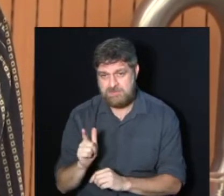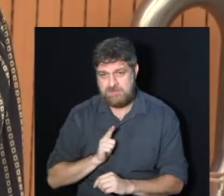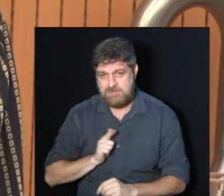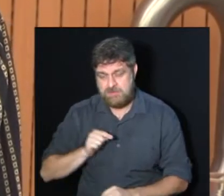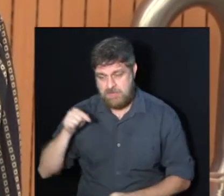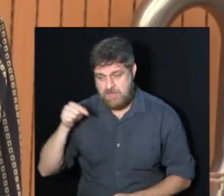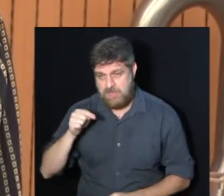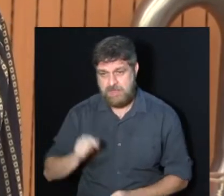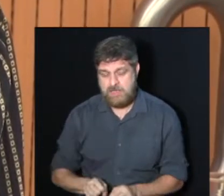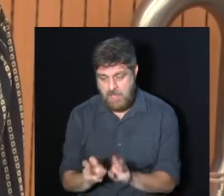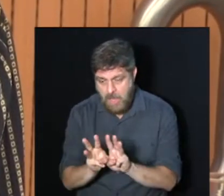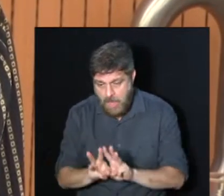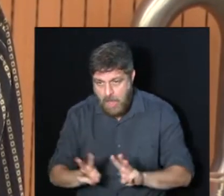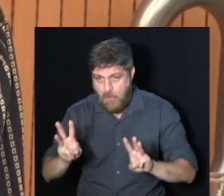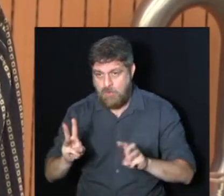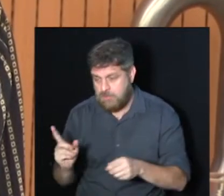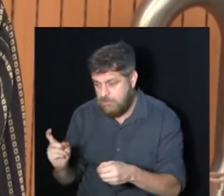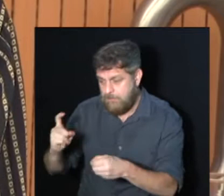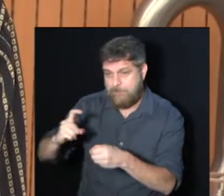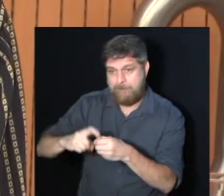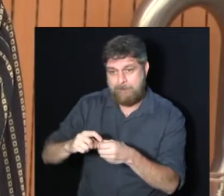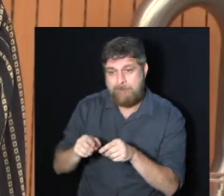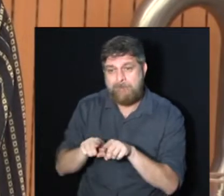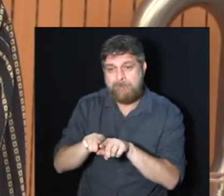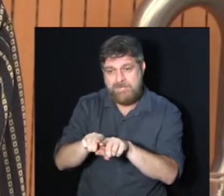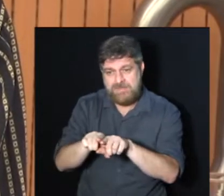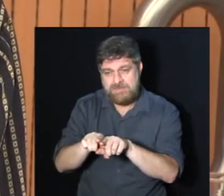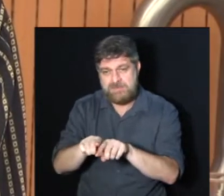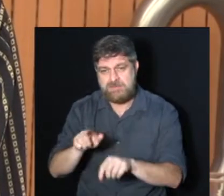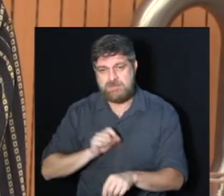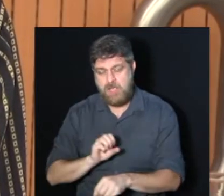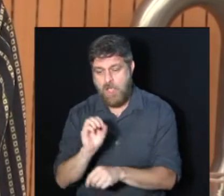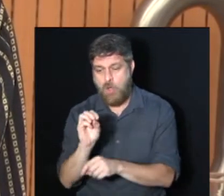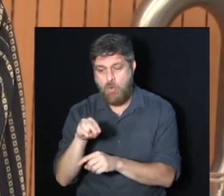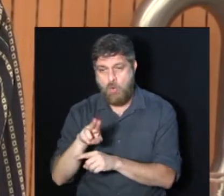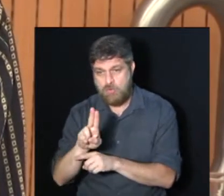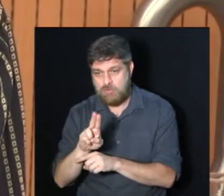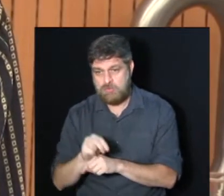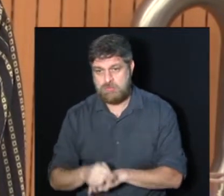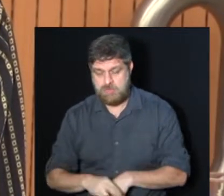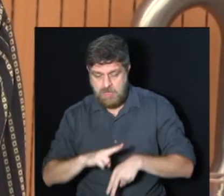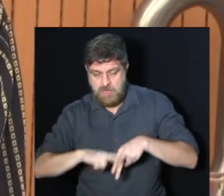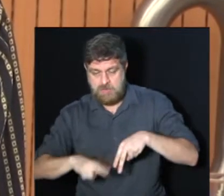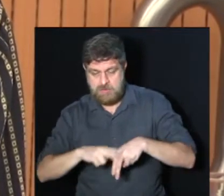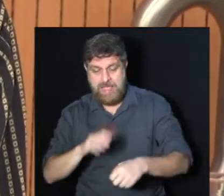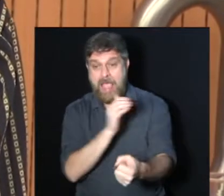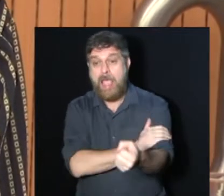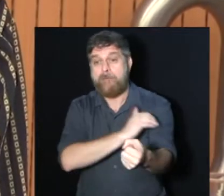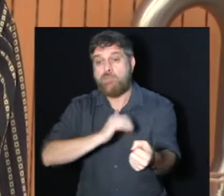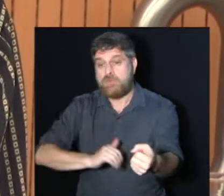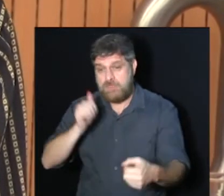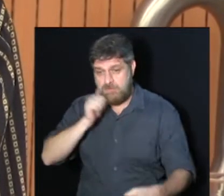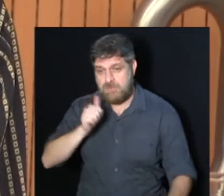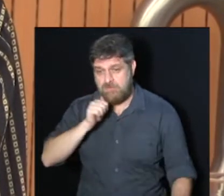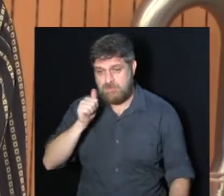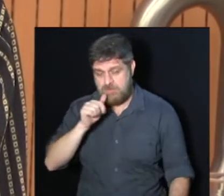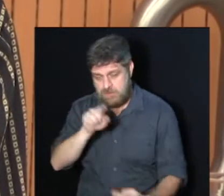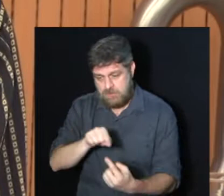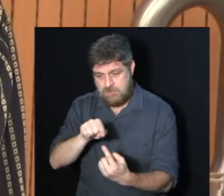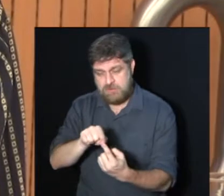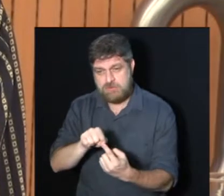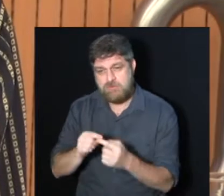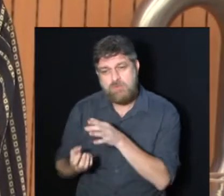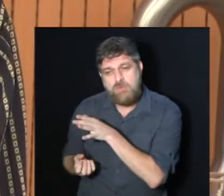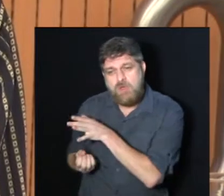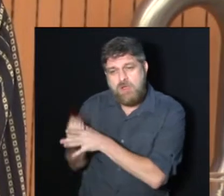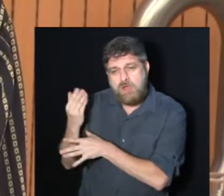da ONU, da Organização das Nações Unidas, para a promoção da igualdade de gênero e empoderamento das mulheres. Ela foi